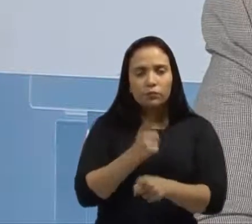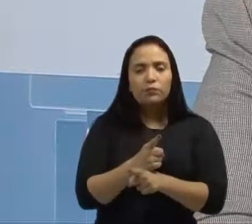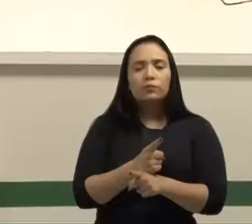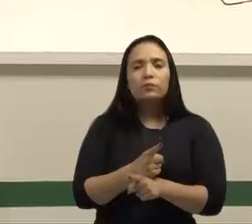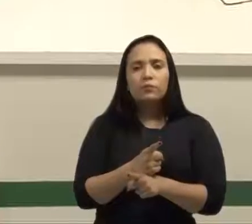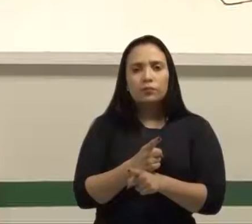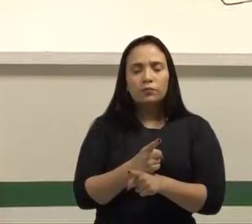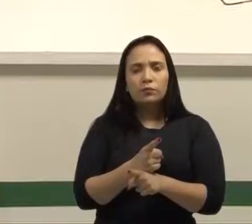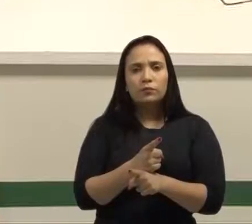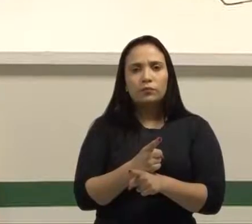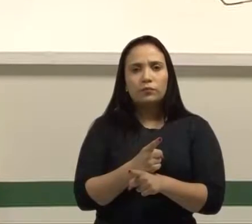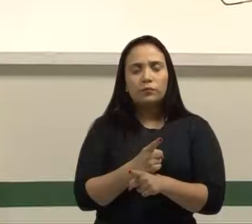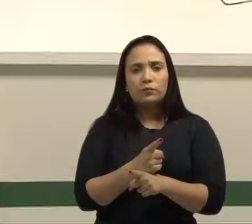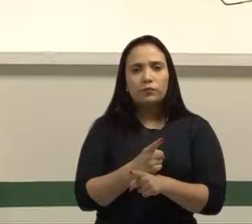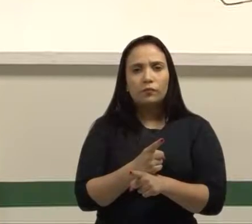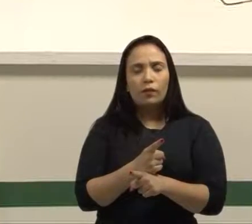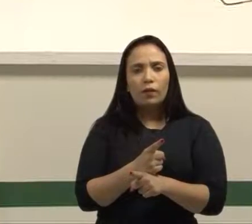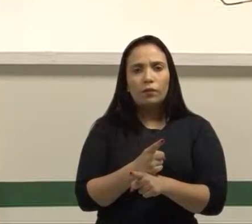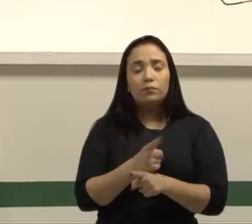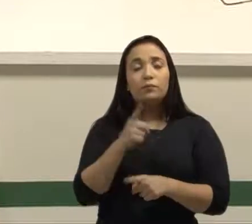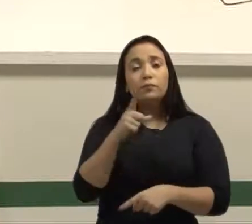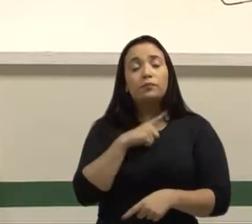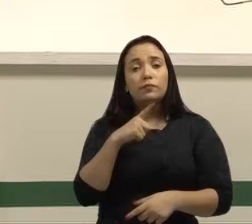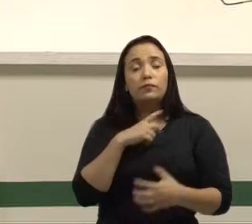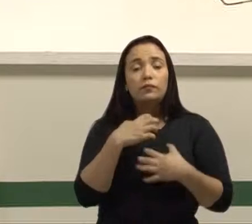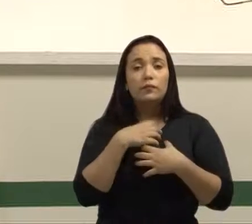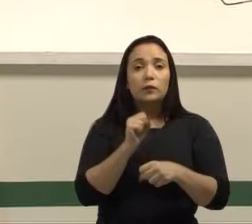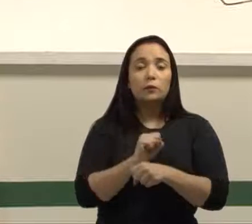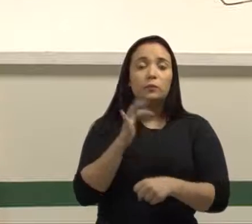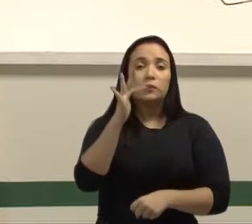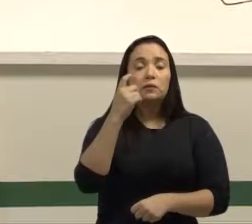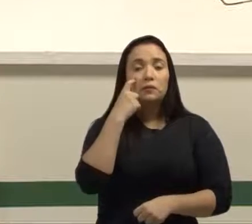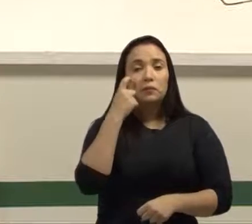ao fato, é que você tem a esperança que a